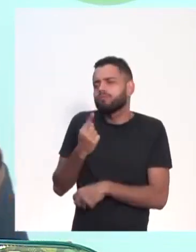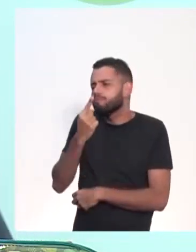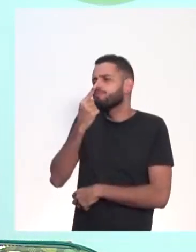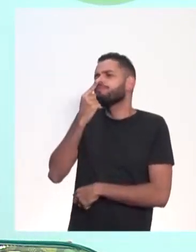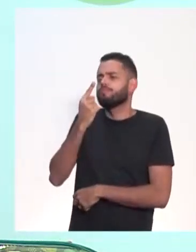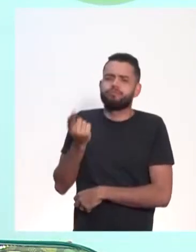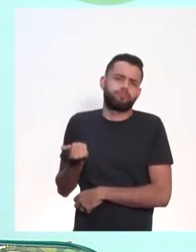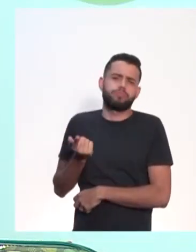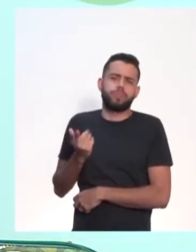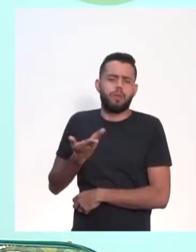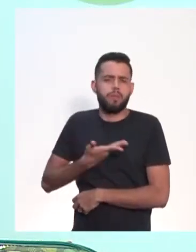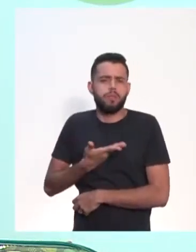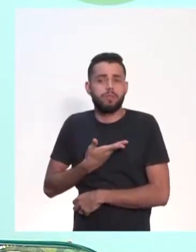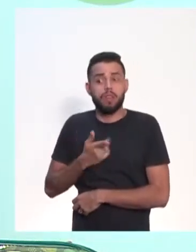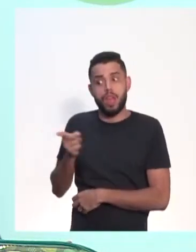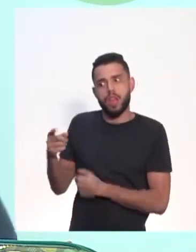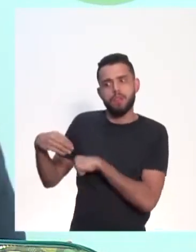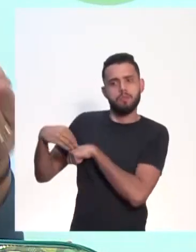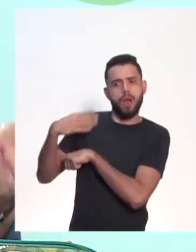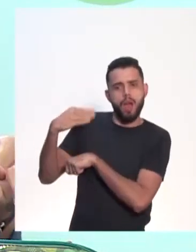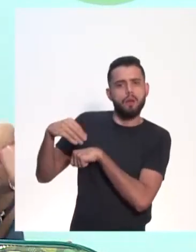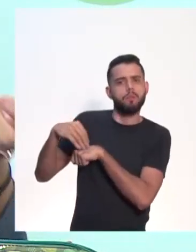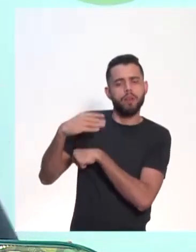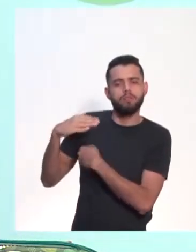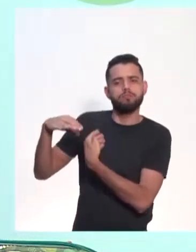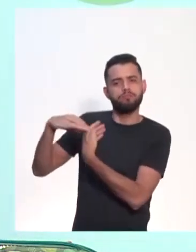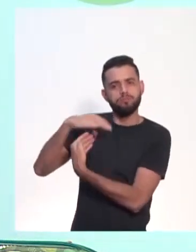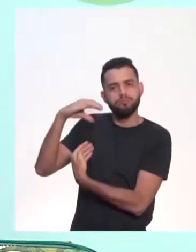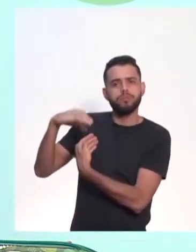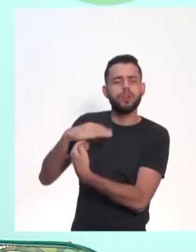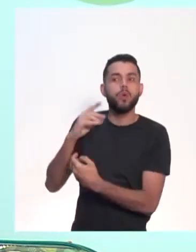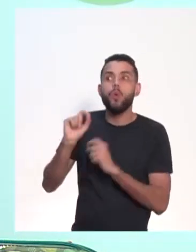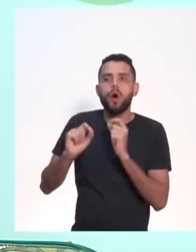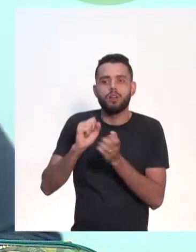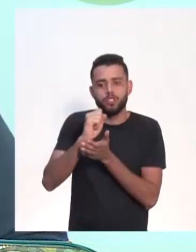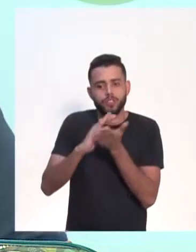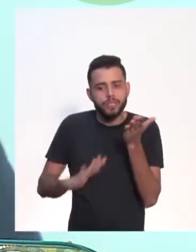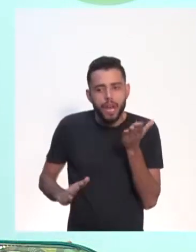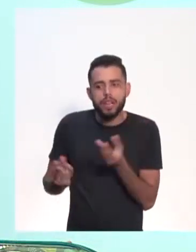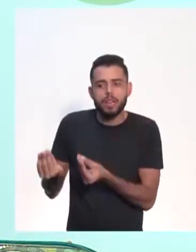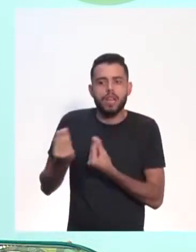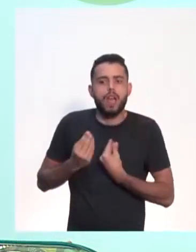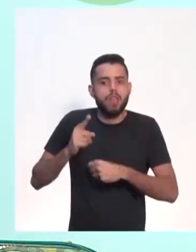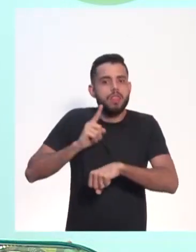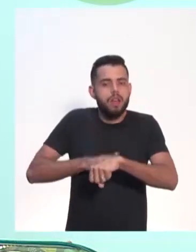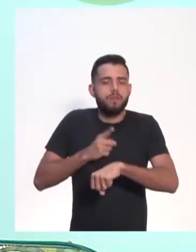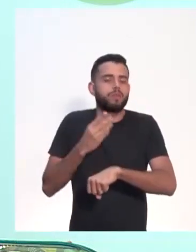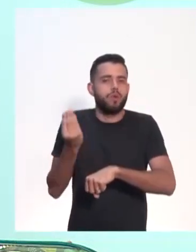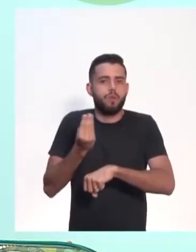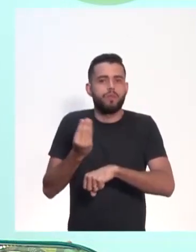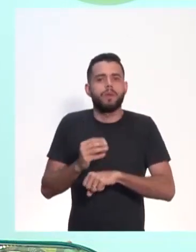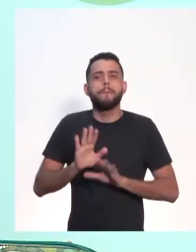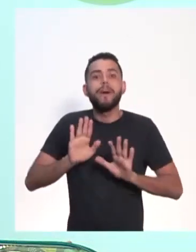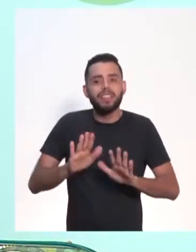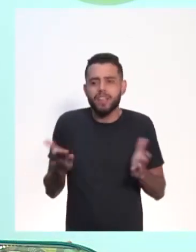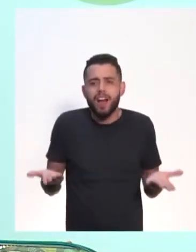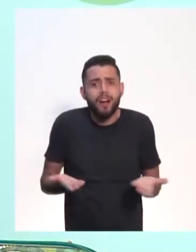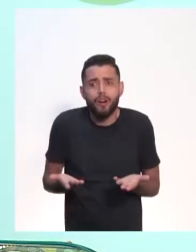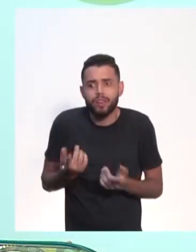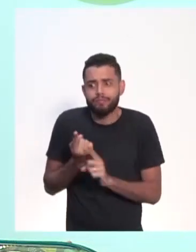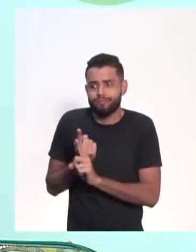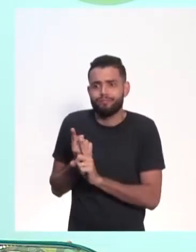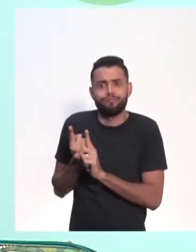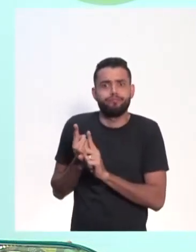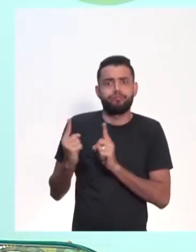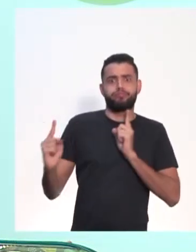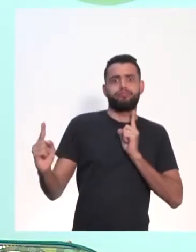afinidade. Esse colega, às vezes, me lembra de quais são as entregas de trabalhos e tudo mais. Mas como é que eu vou fazer isso se eu estou em casa, afastado das